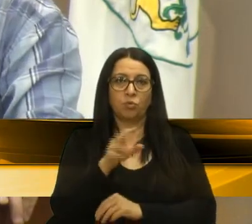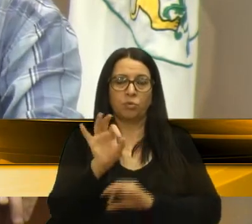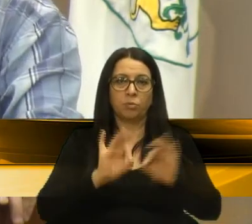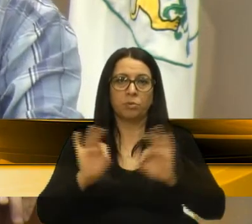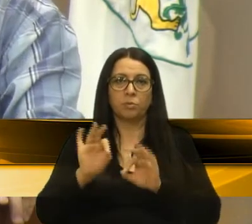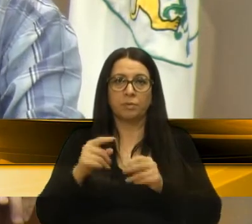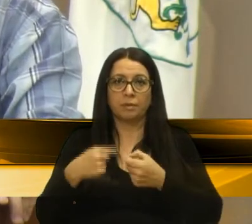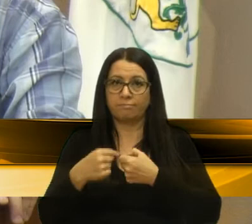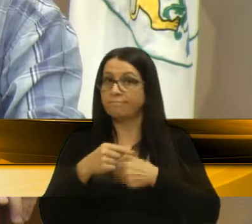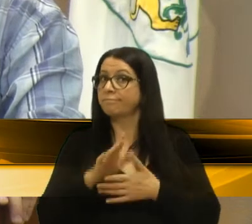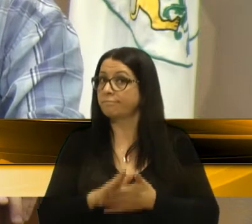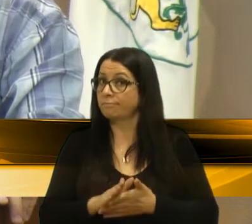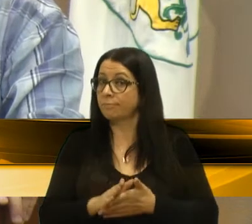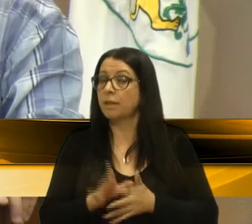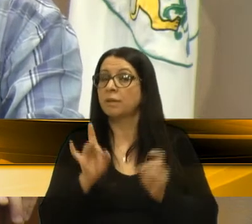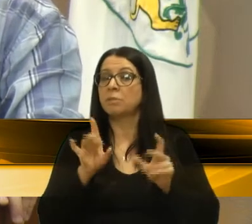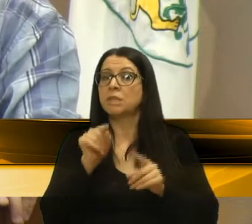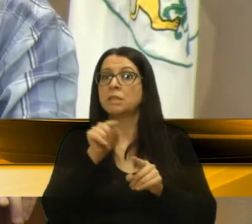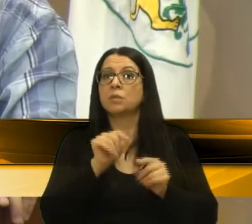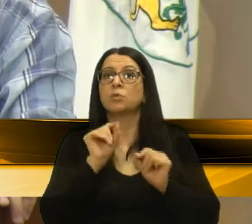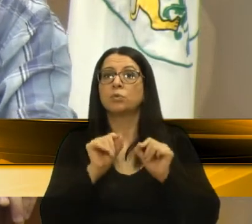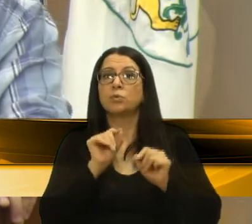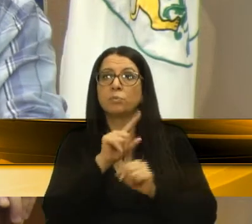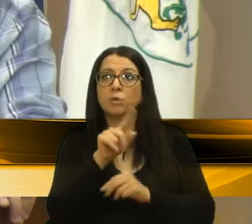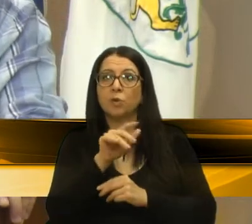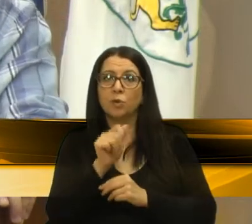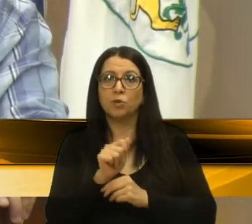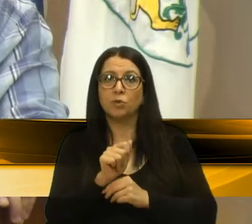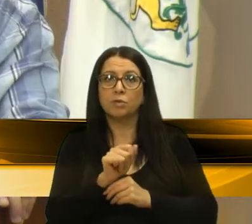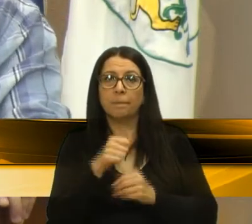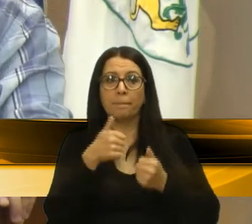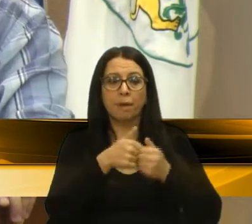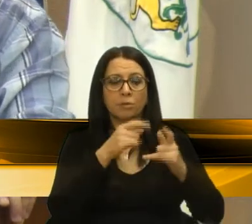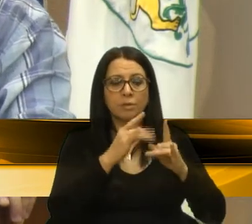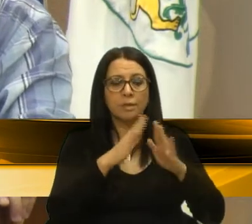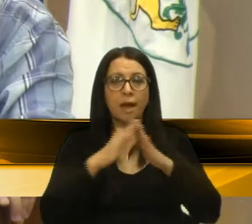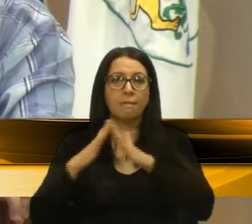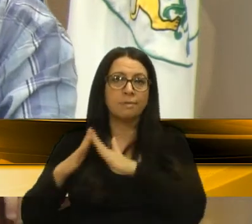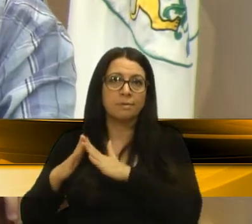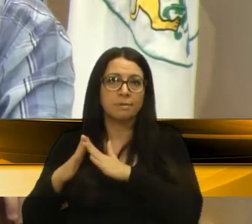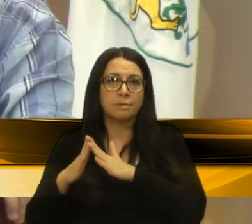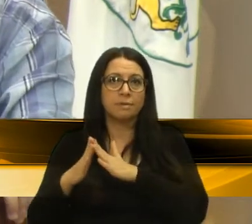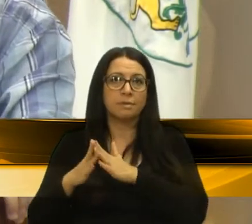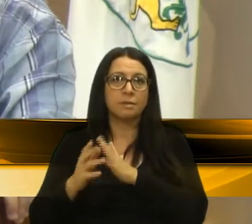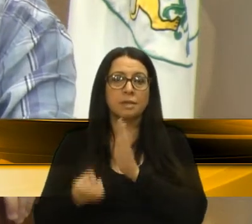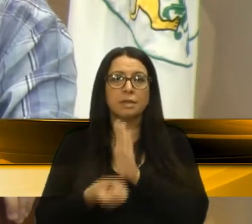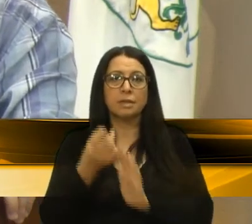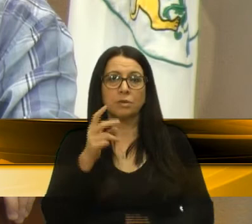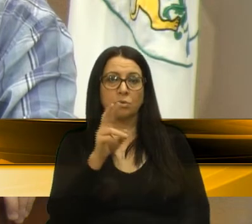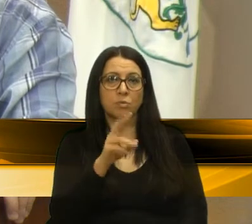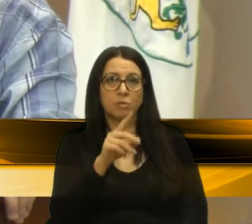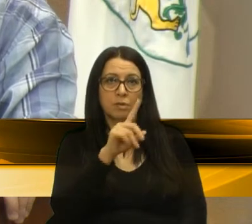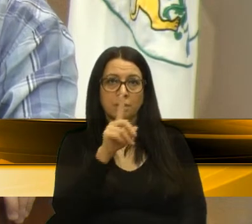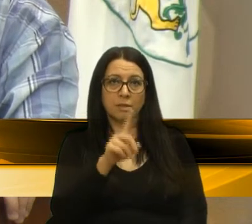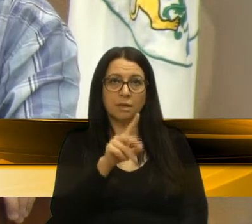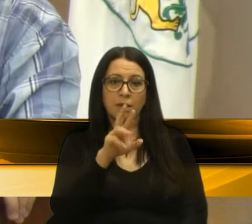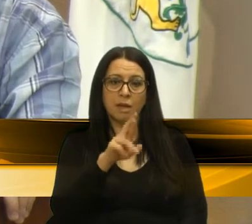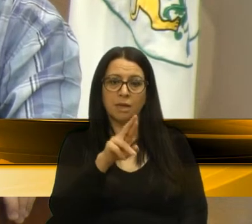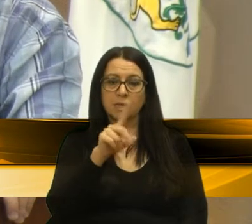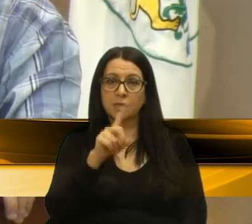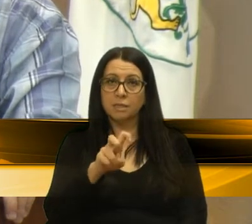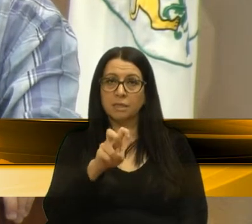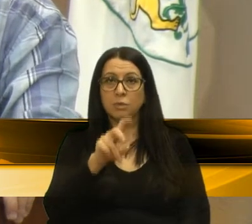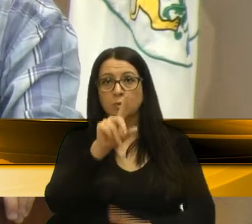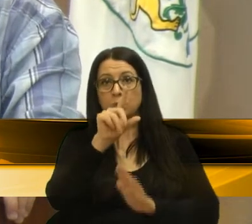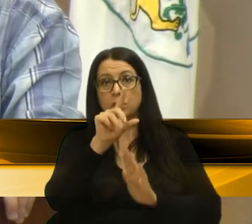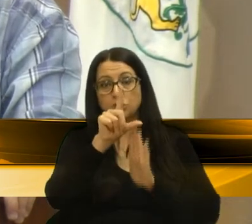é especialmente na questão do zoneamento residencial quando os r 5 e reduzindo os